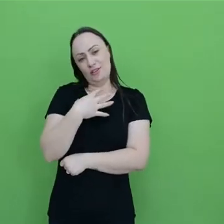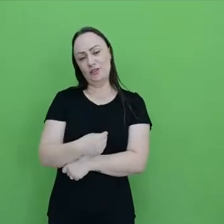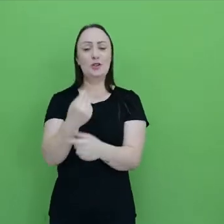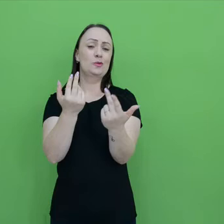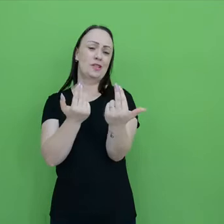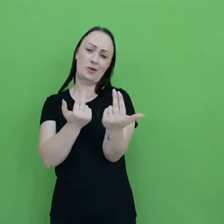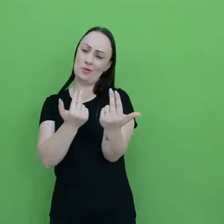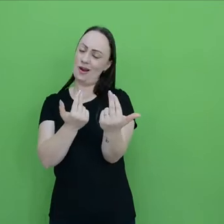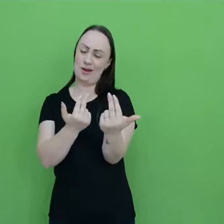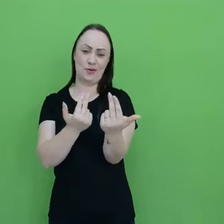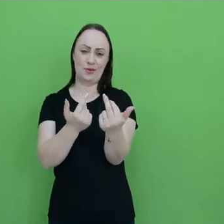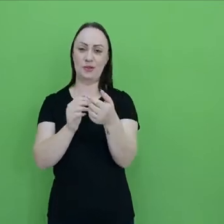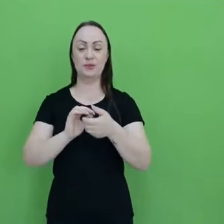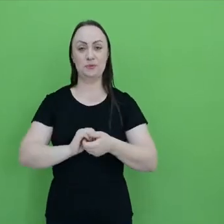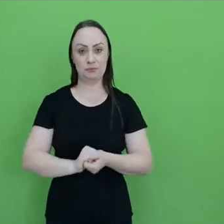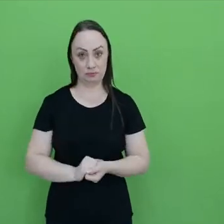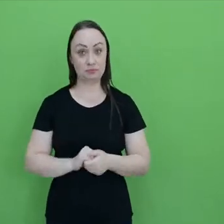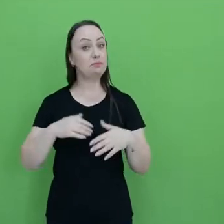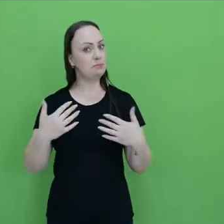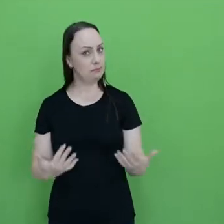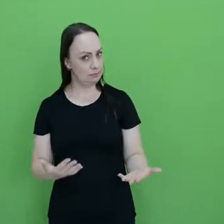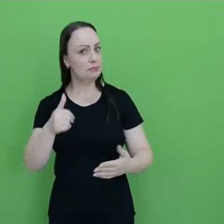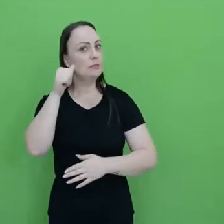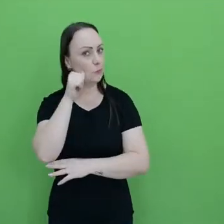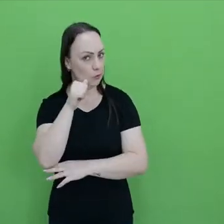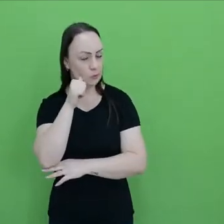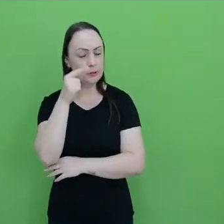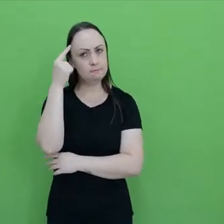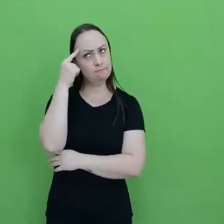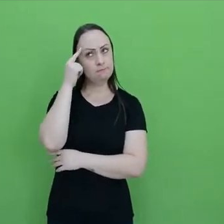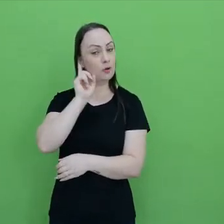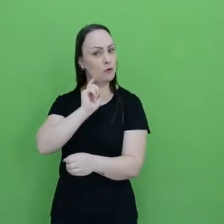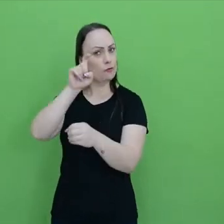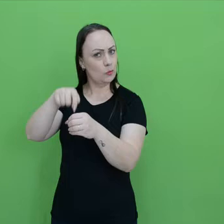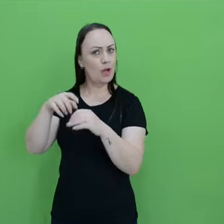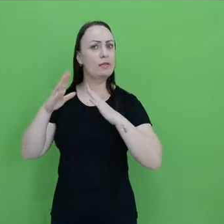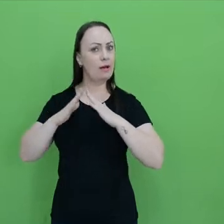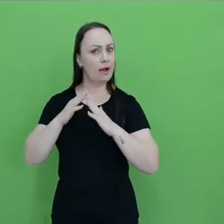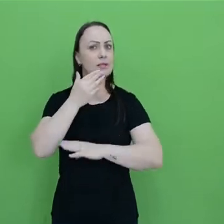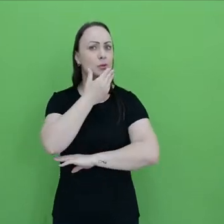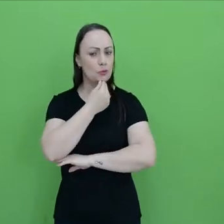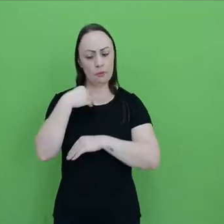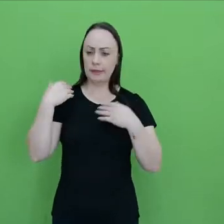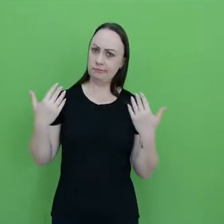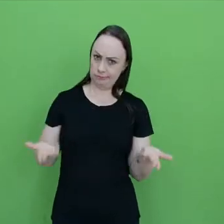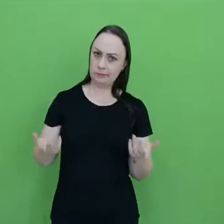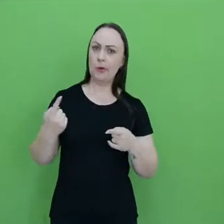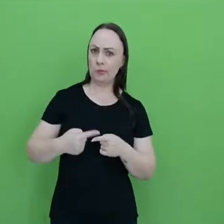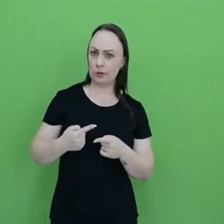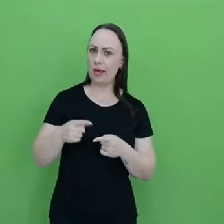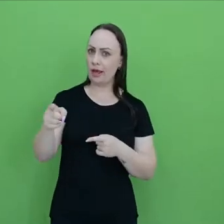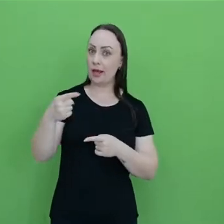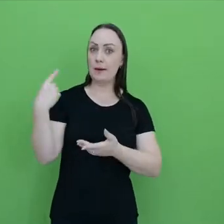se fossem seus filhos. Ivanka, então, resolveu voltar à casa daquele homem. Afinal de contas,